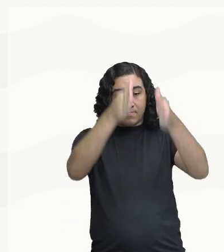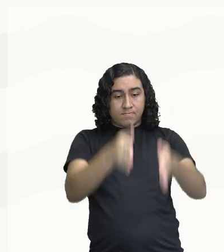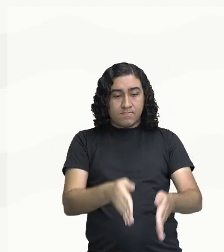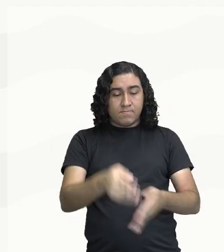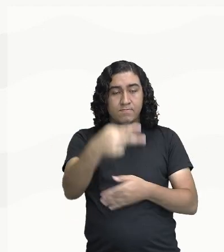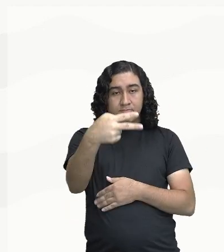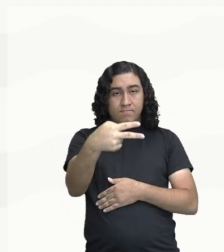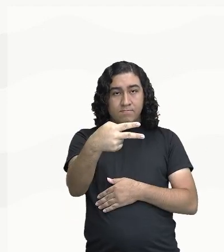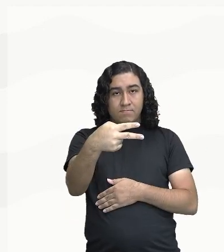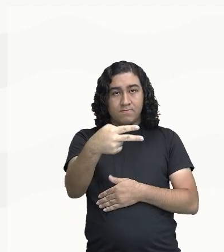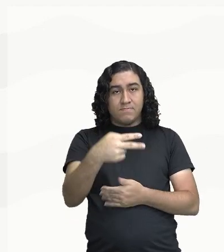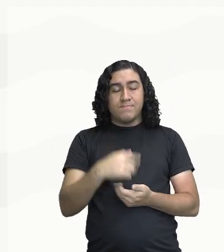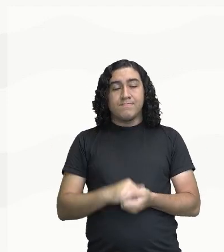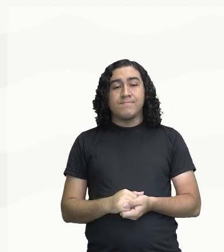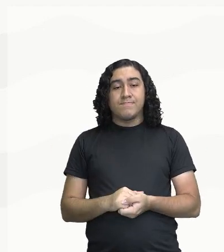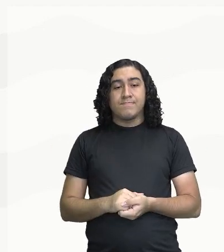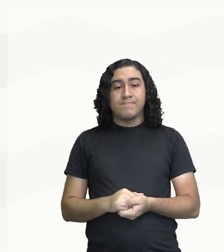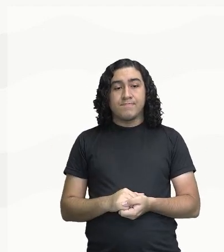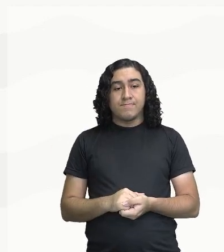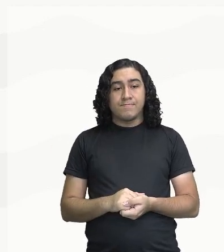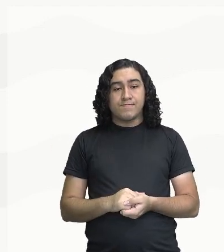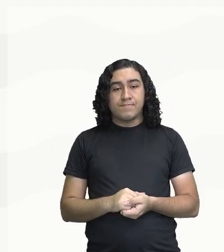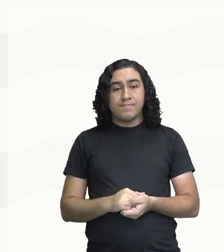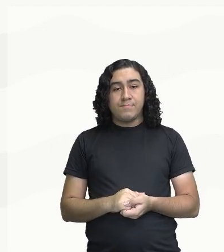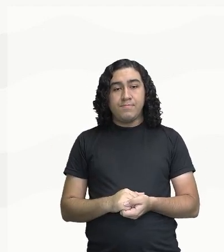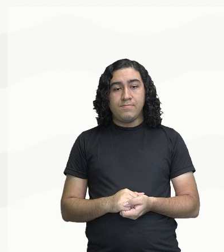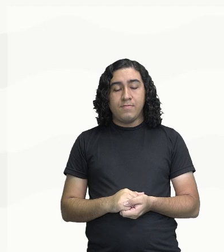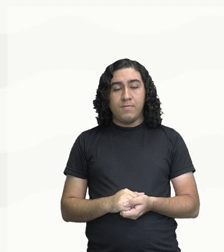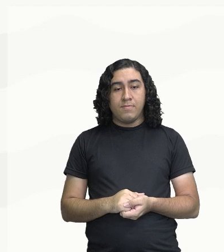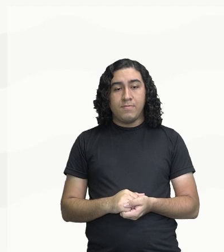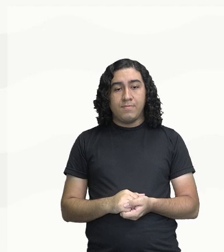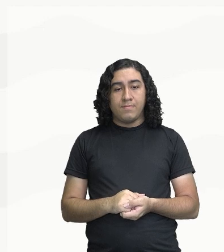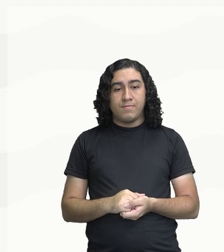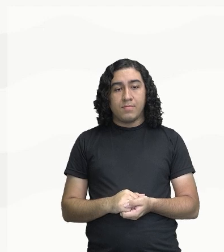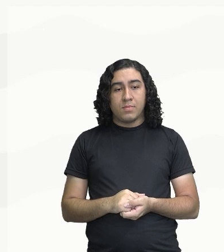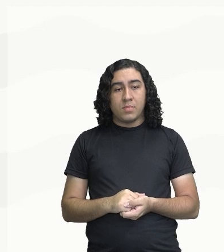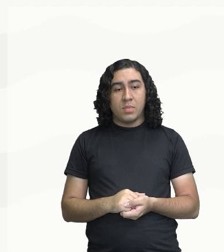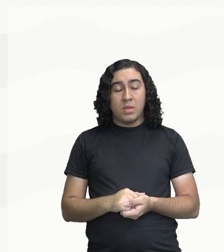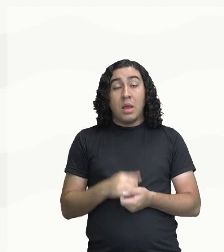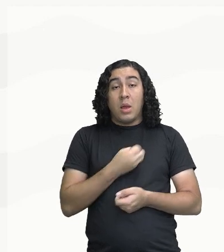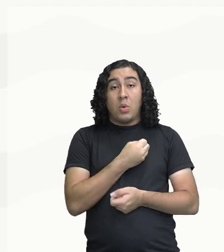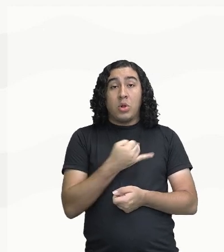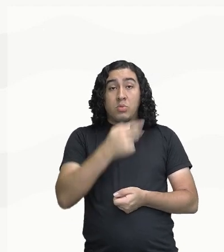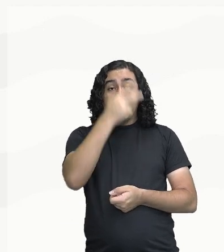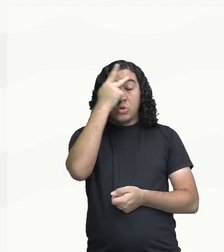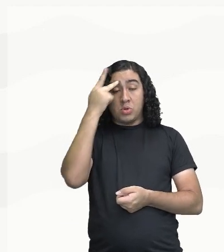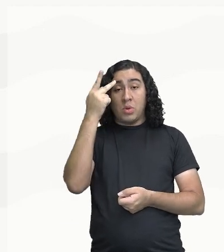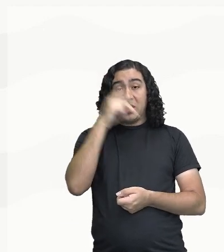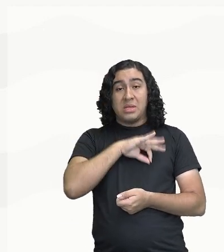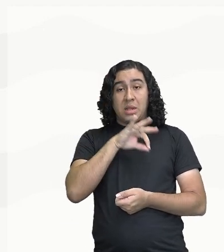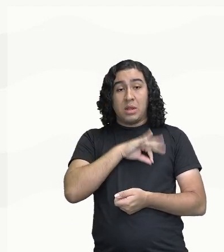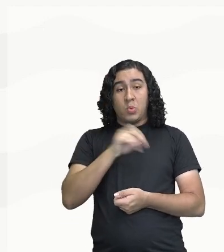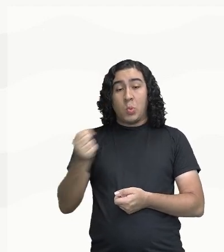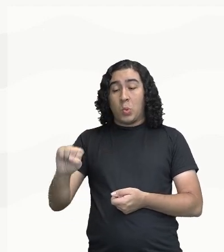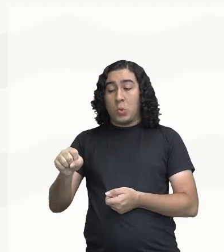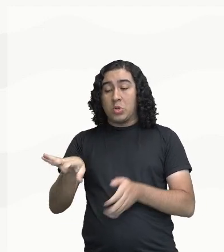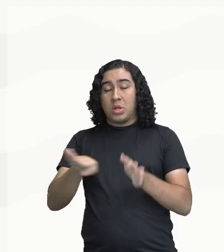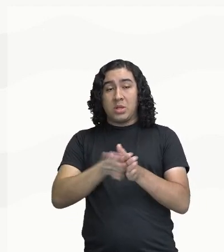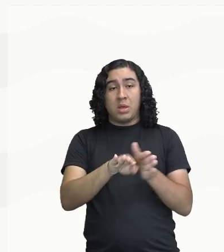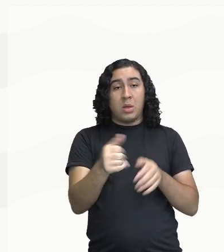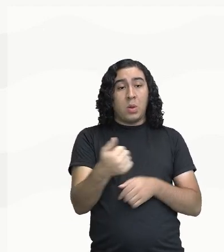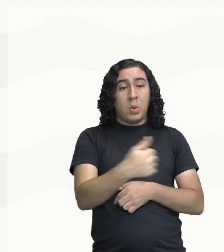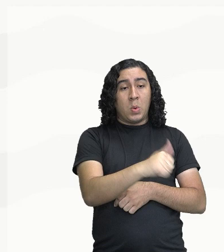2. E aqui a quantidade de pessoas que ganham de 8 a 11 salários